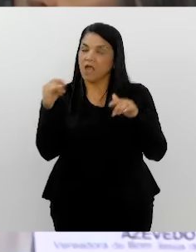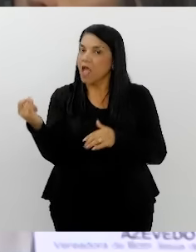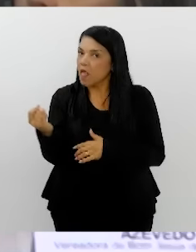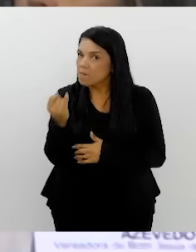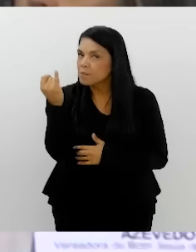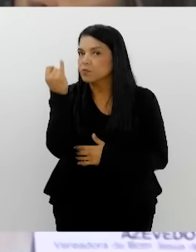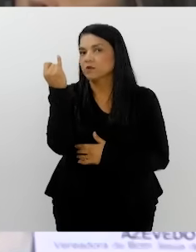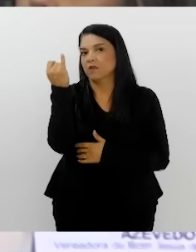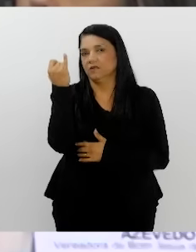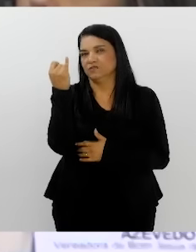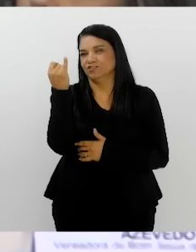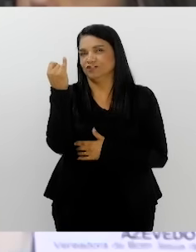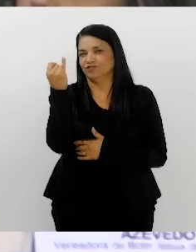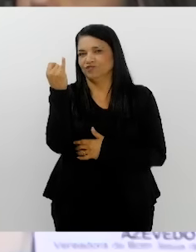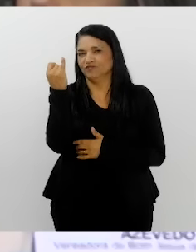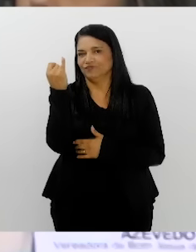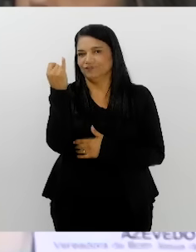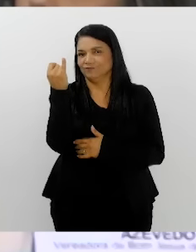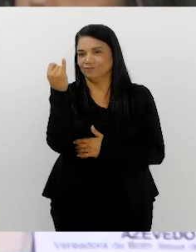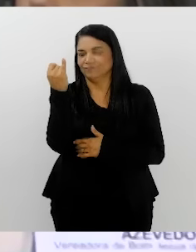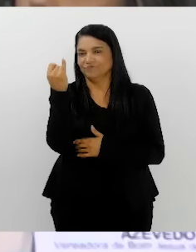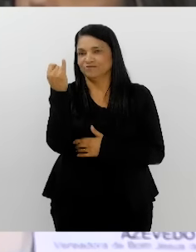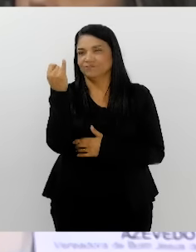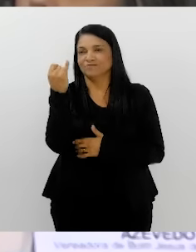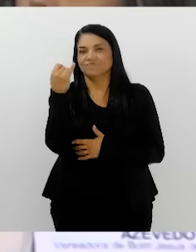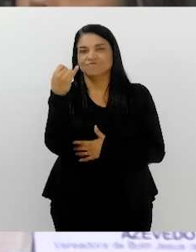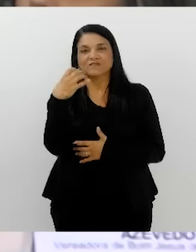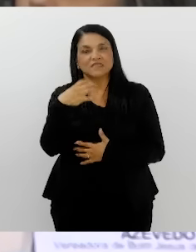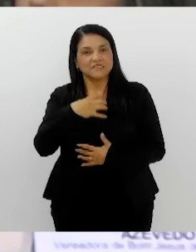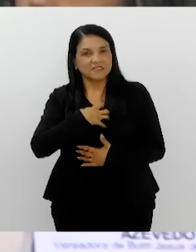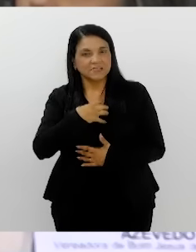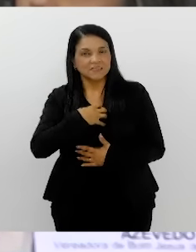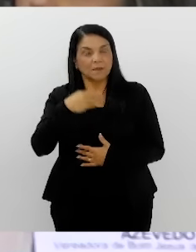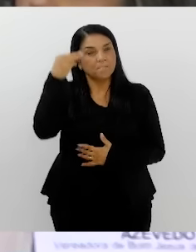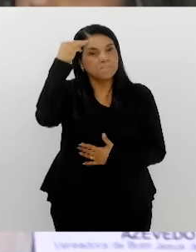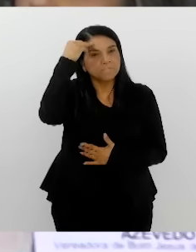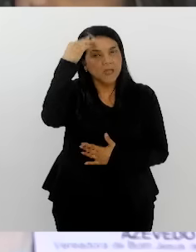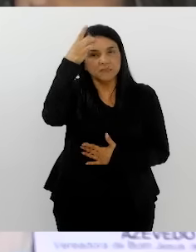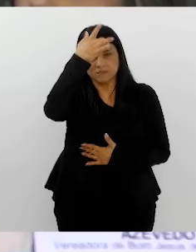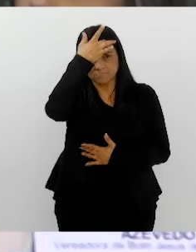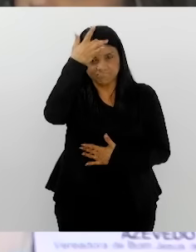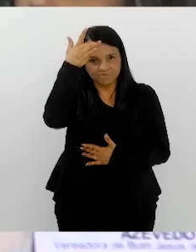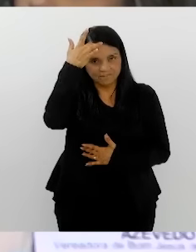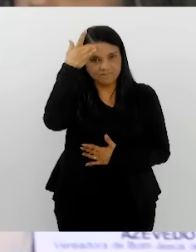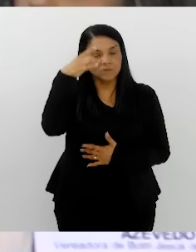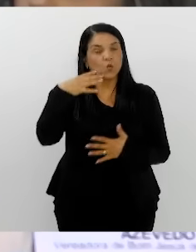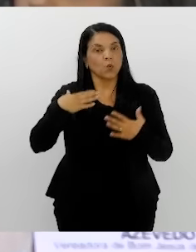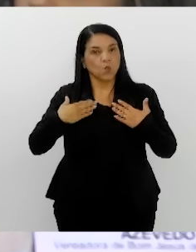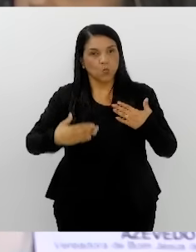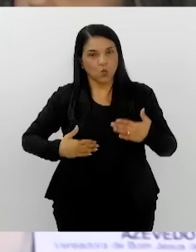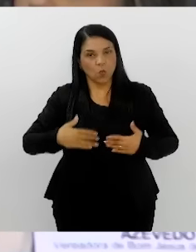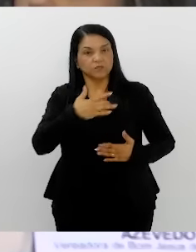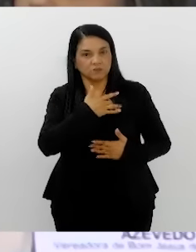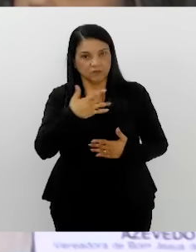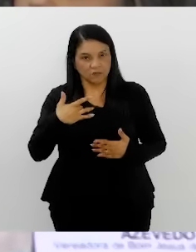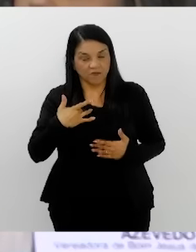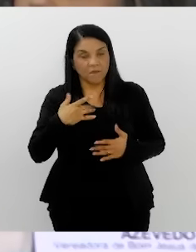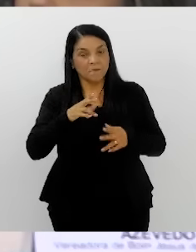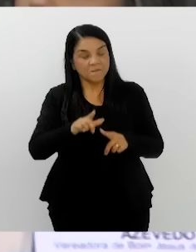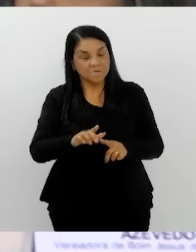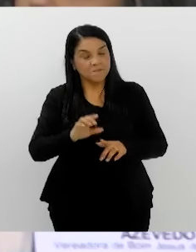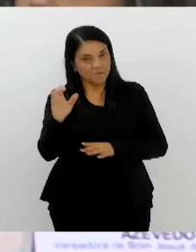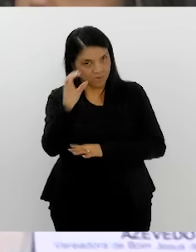como o pleno, o saudável, a mente sã e corpo sã, o corpo também está saudável. Mas é a pessoa ter o